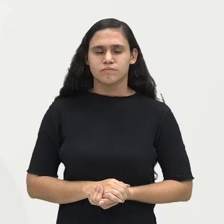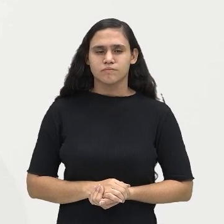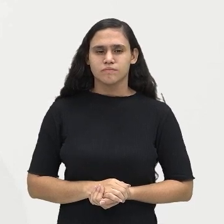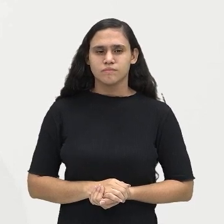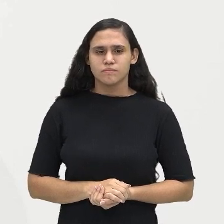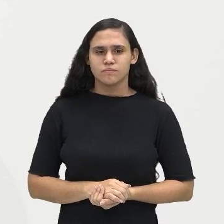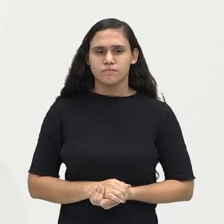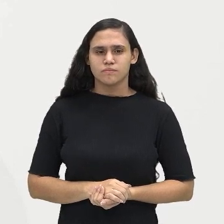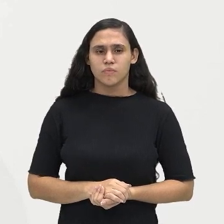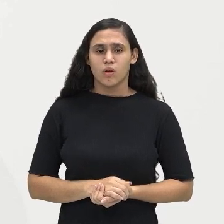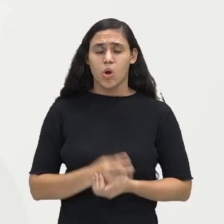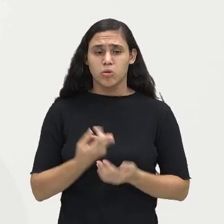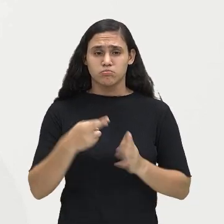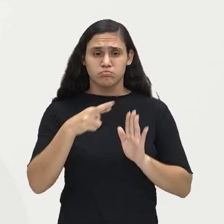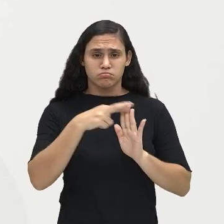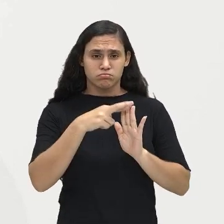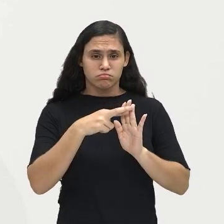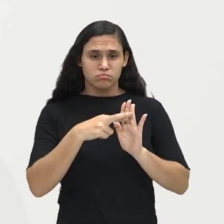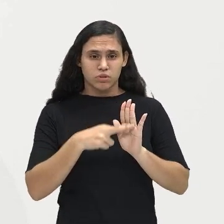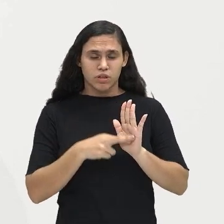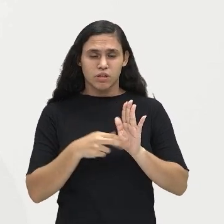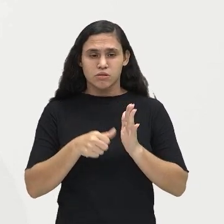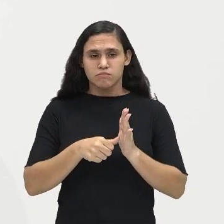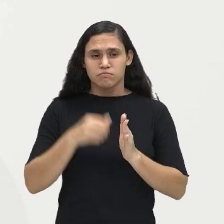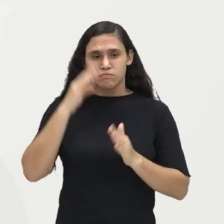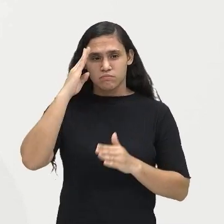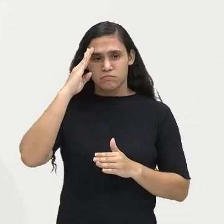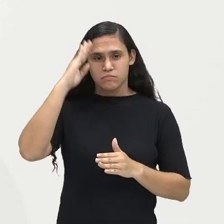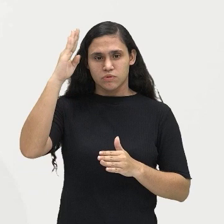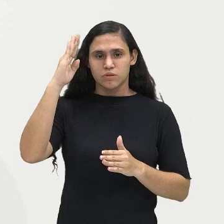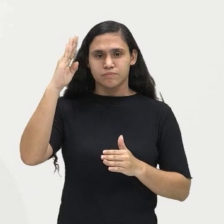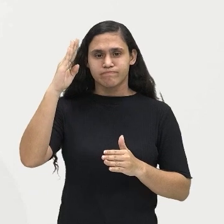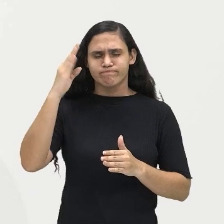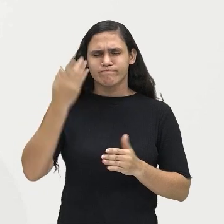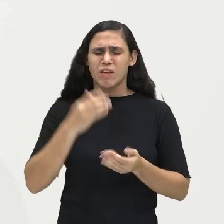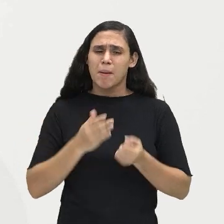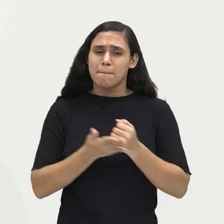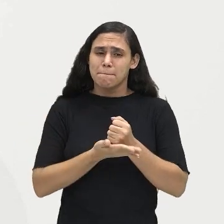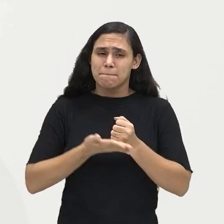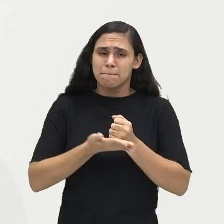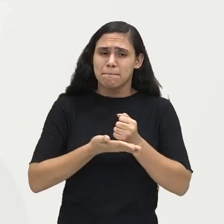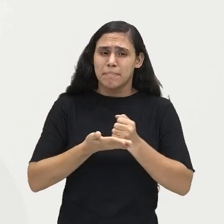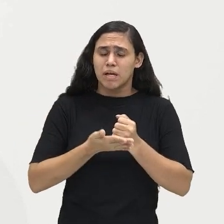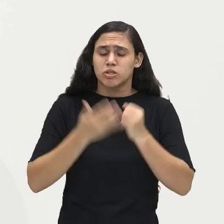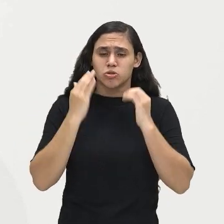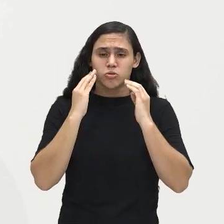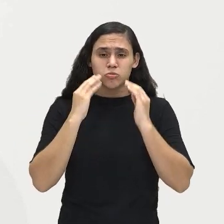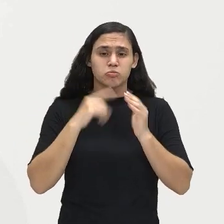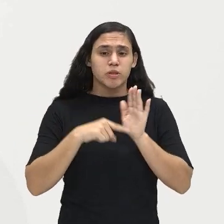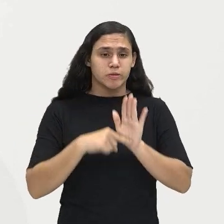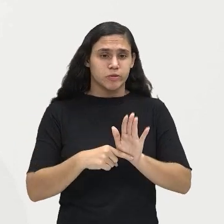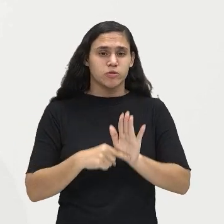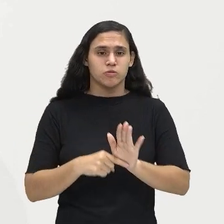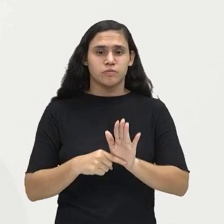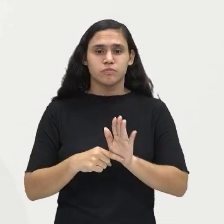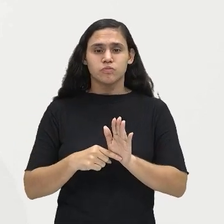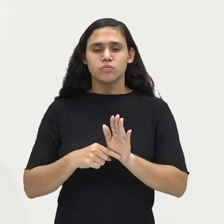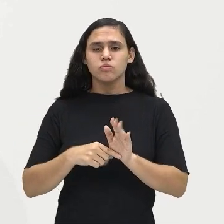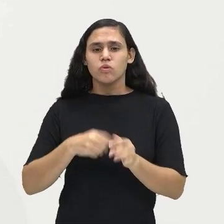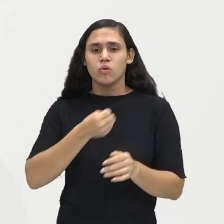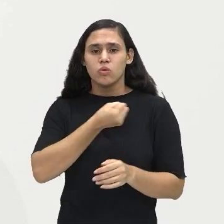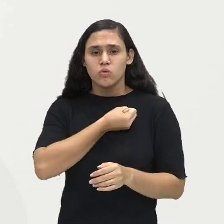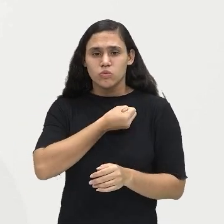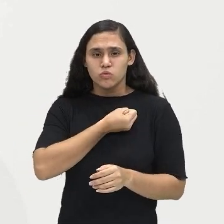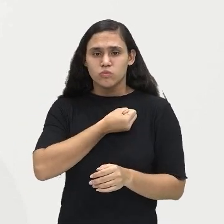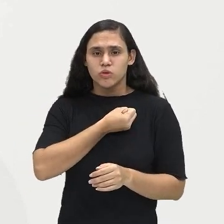um critério muito... Ele é básico, mas resolve muita coisa. O número que está à direita de